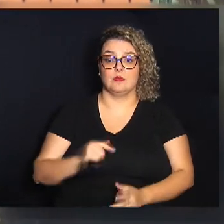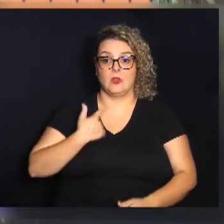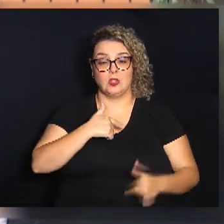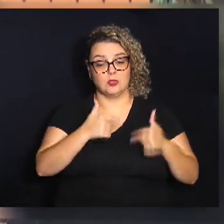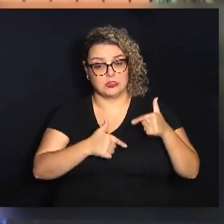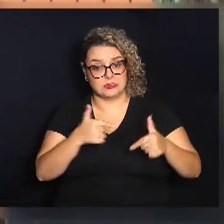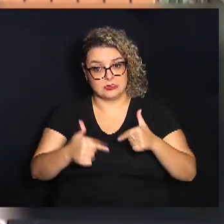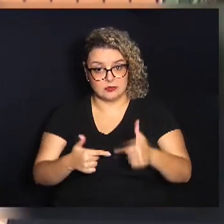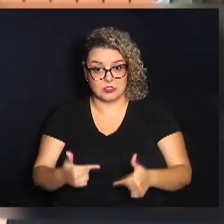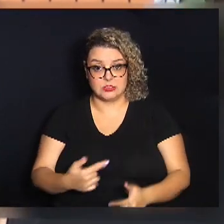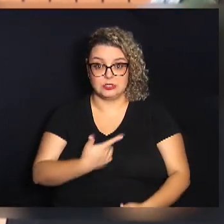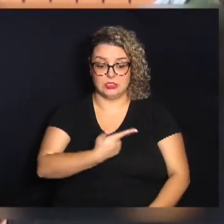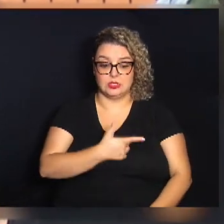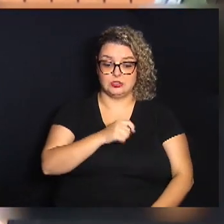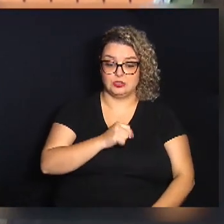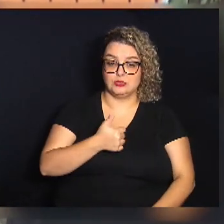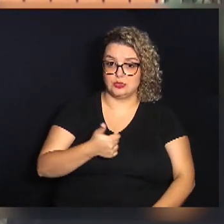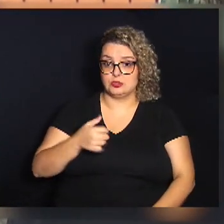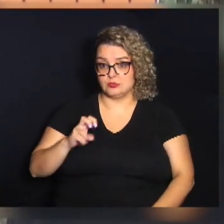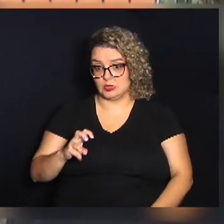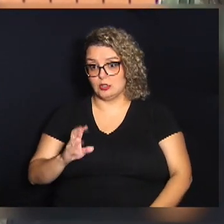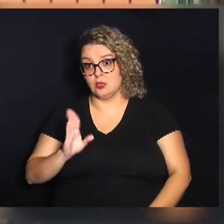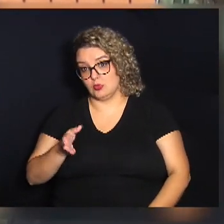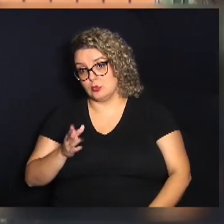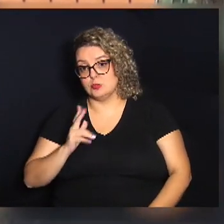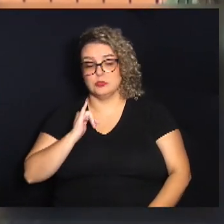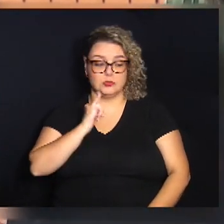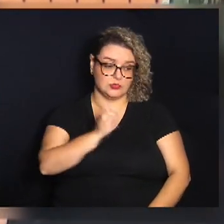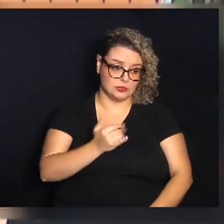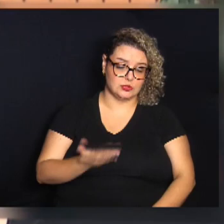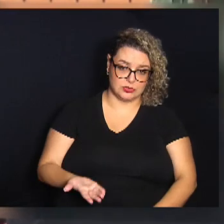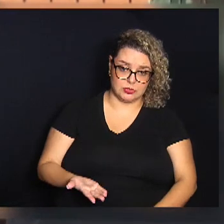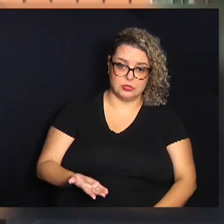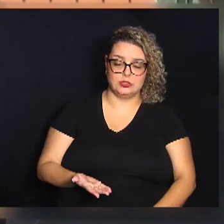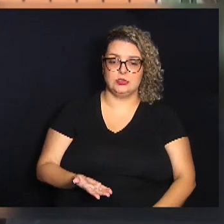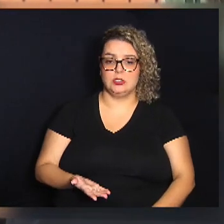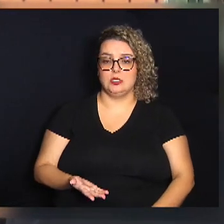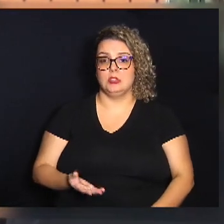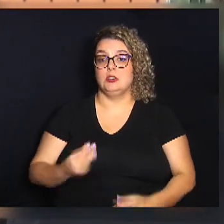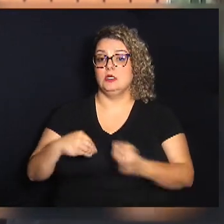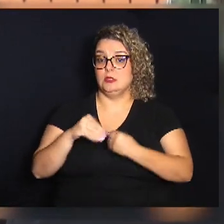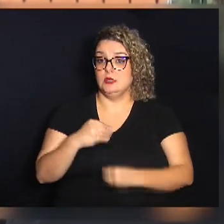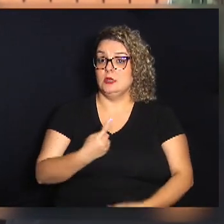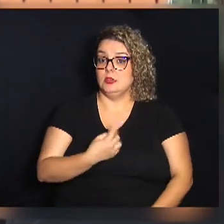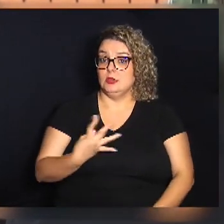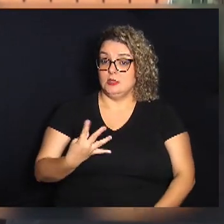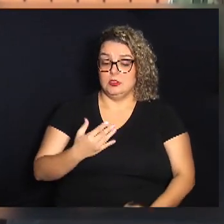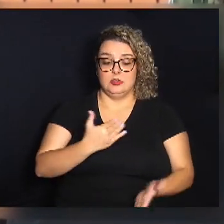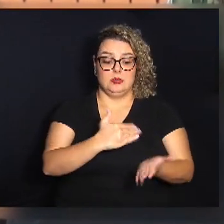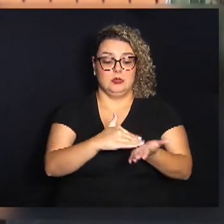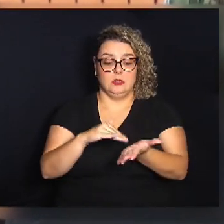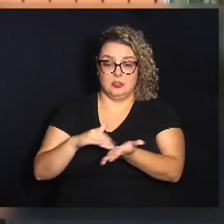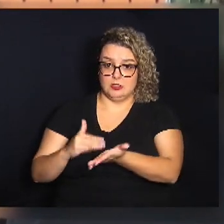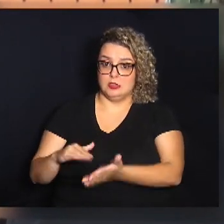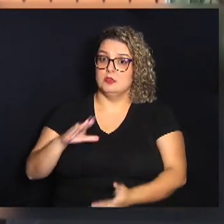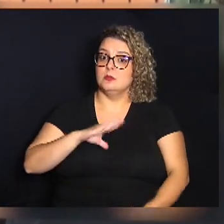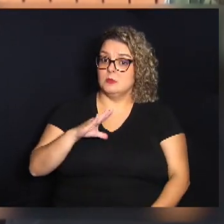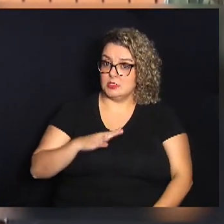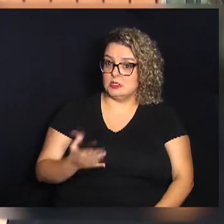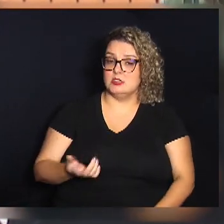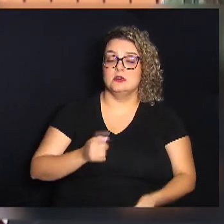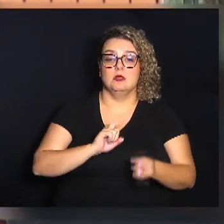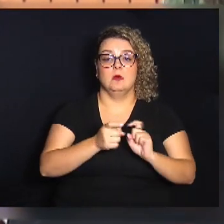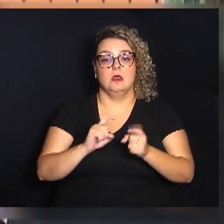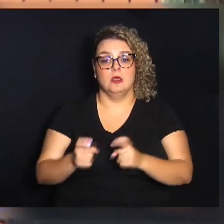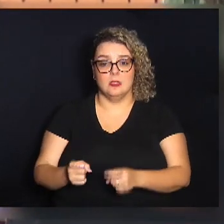trabalhando desde 2015, como já foi dito, e que envolve pelo menos 14 secretarias municipais. Então são